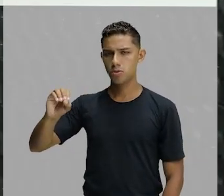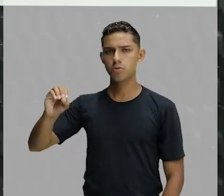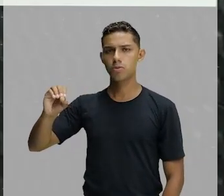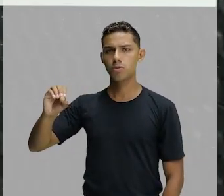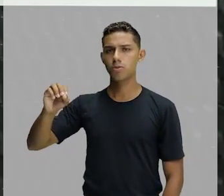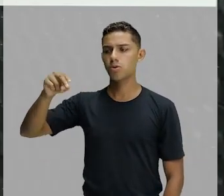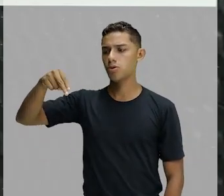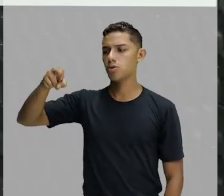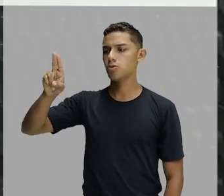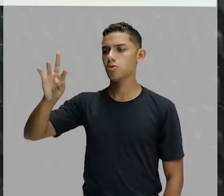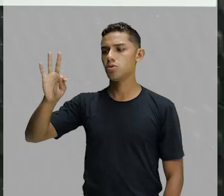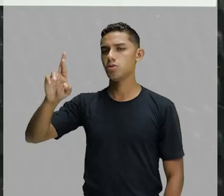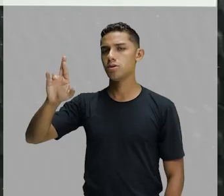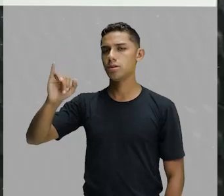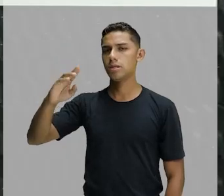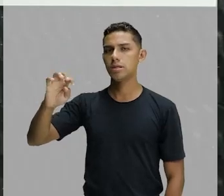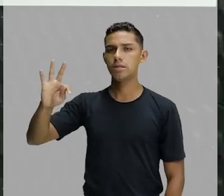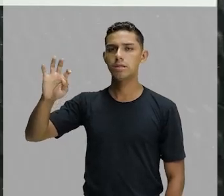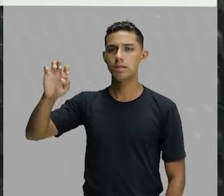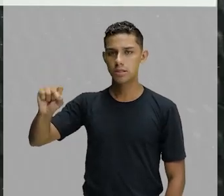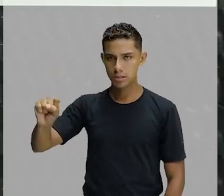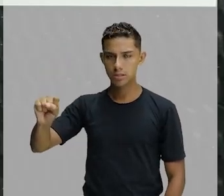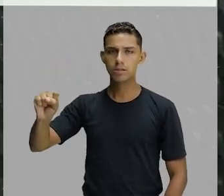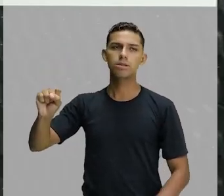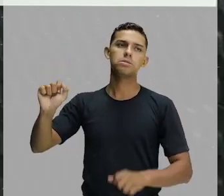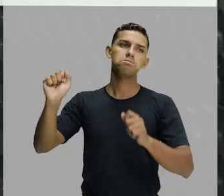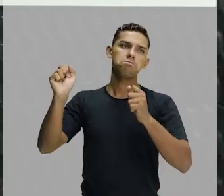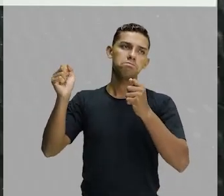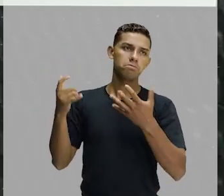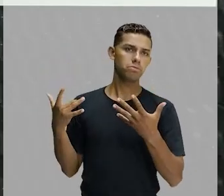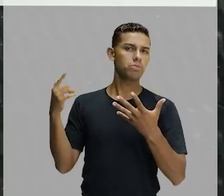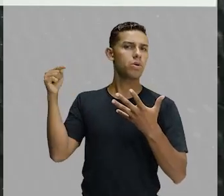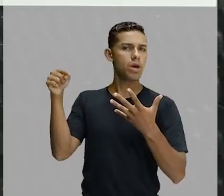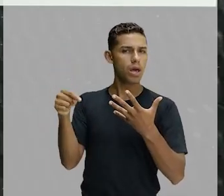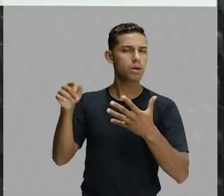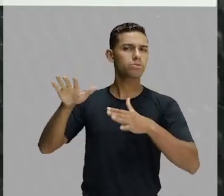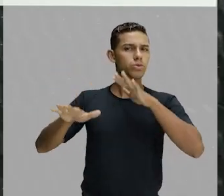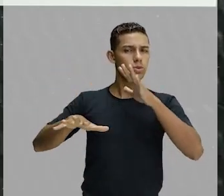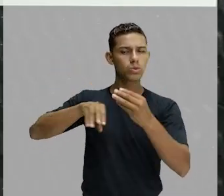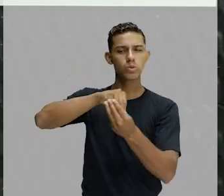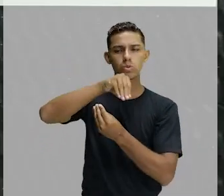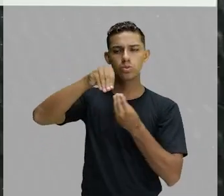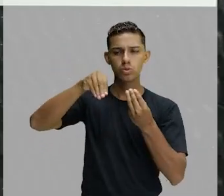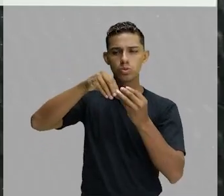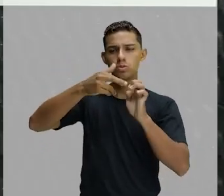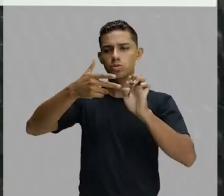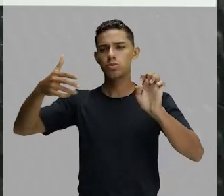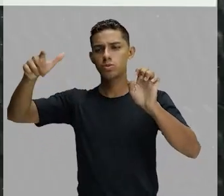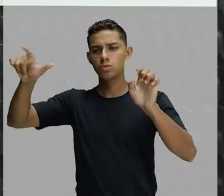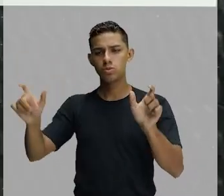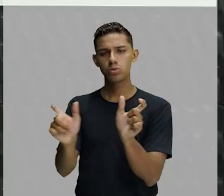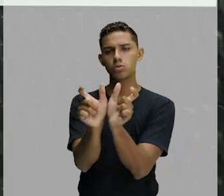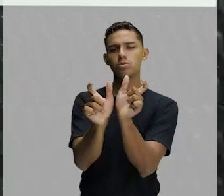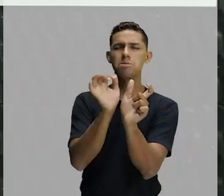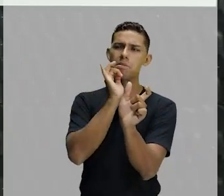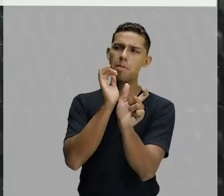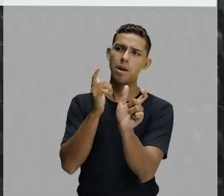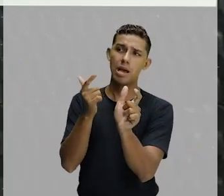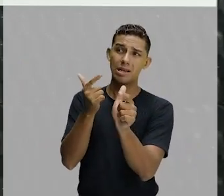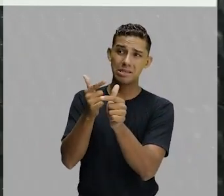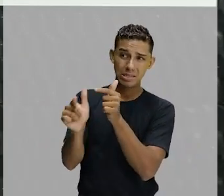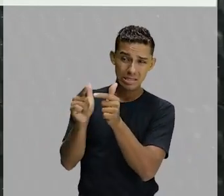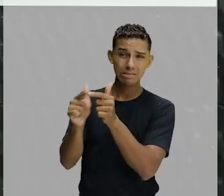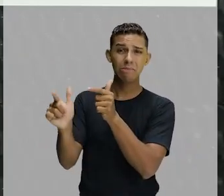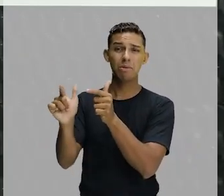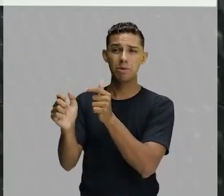essa falta a falta de determinados compostos químicos ou elementos químicos irão atrapalhar no